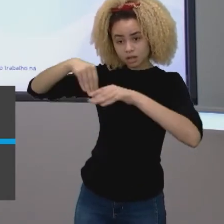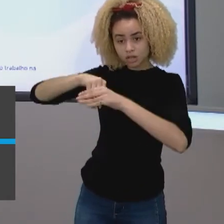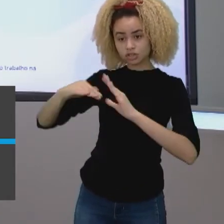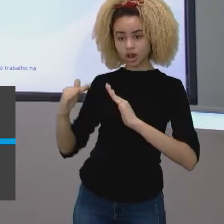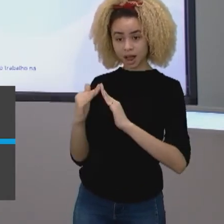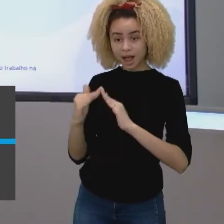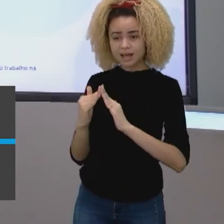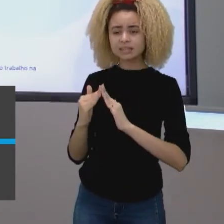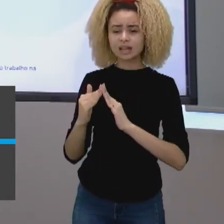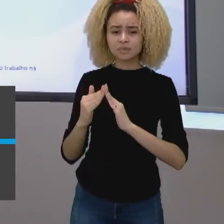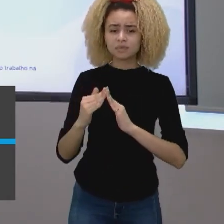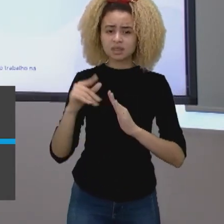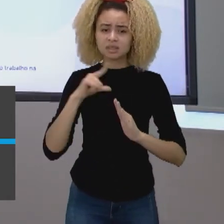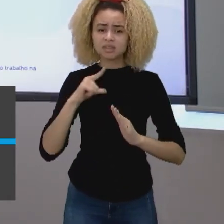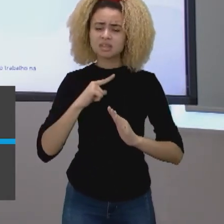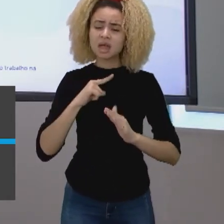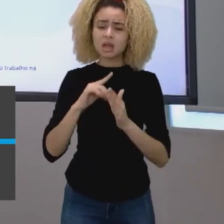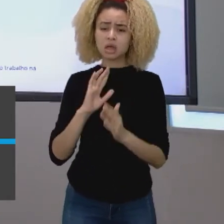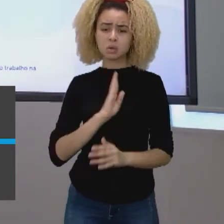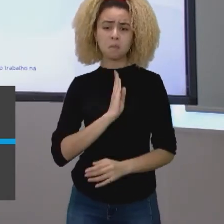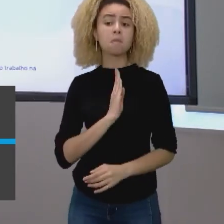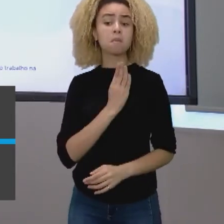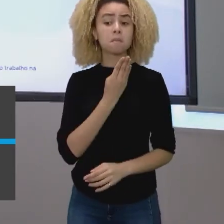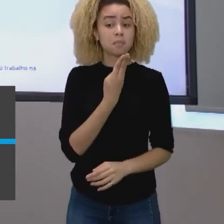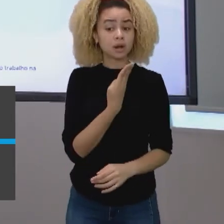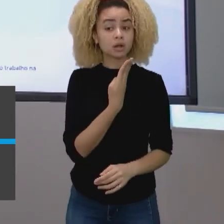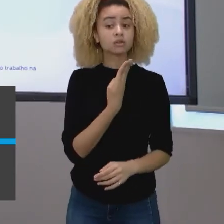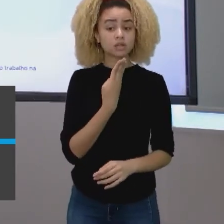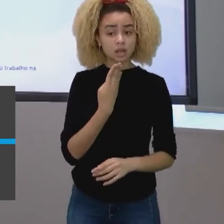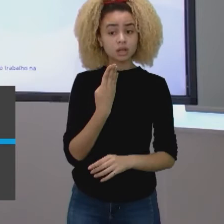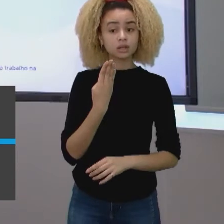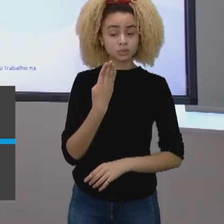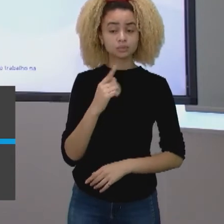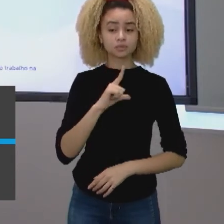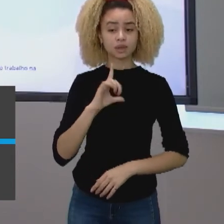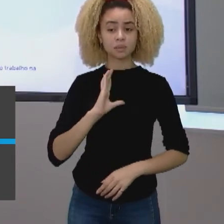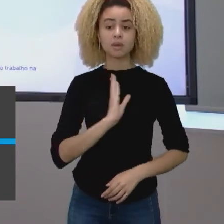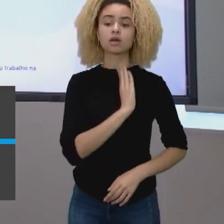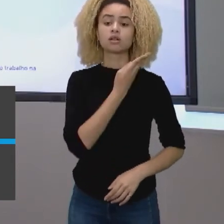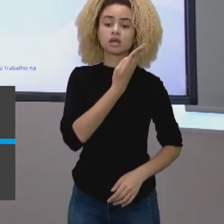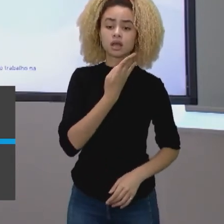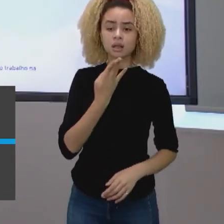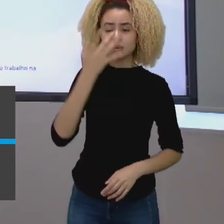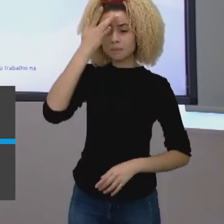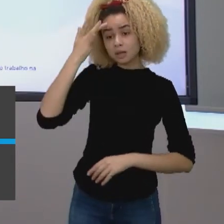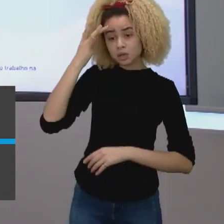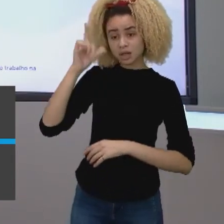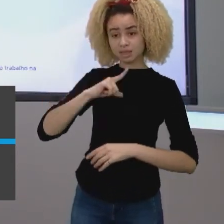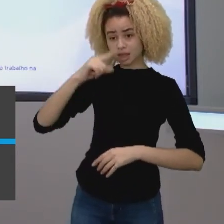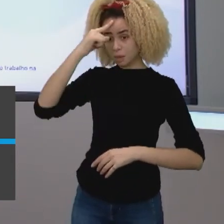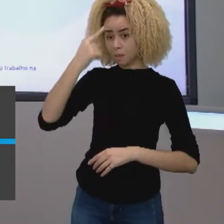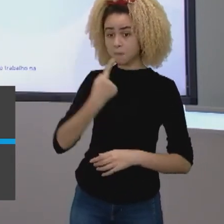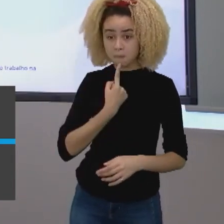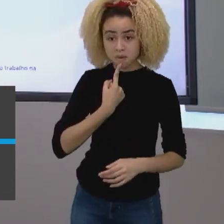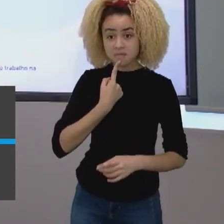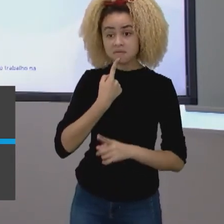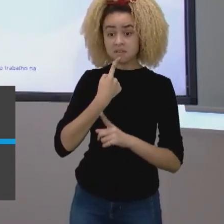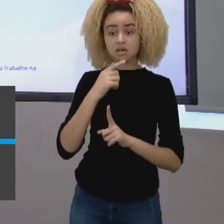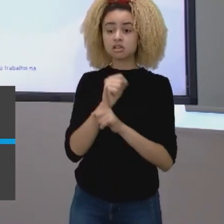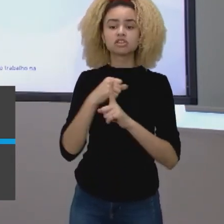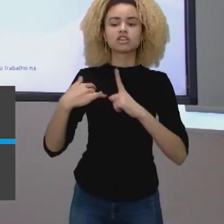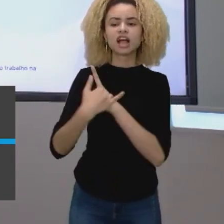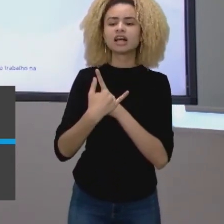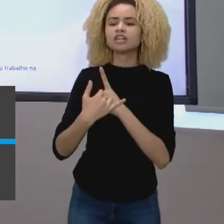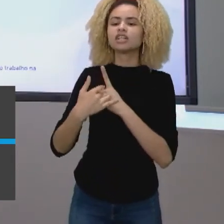um certo preconceito com as pessoas que têm um determinado perfil social, como se